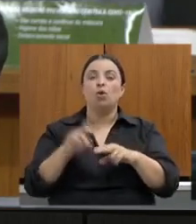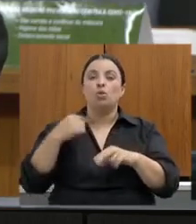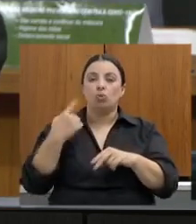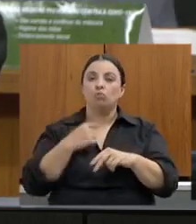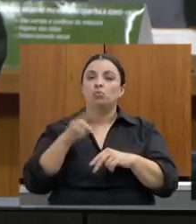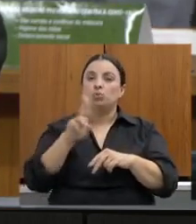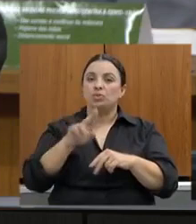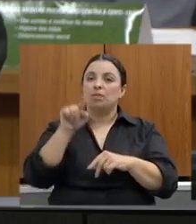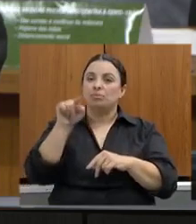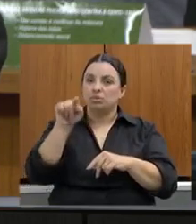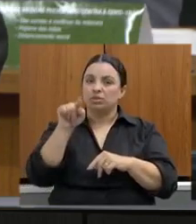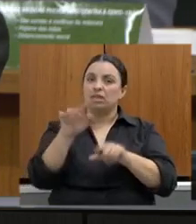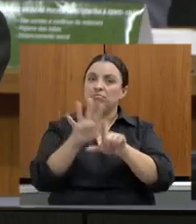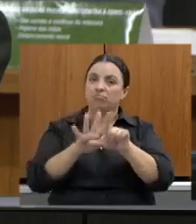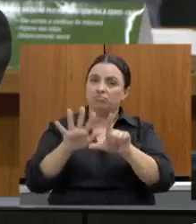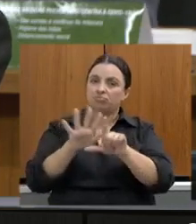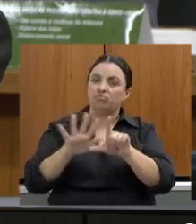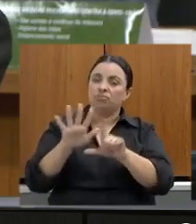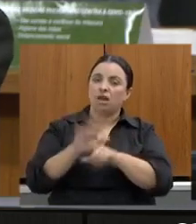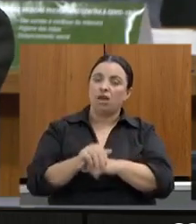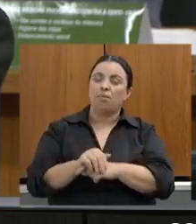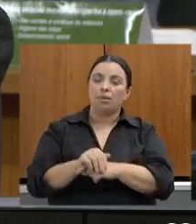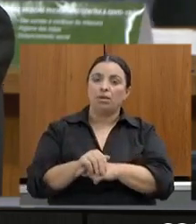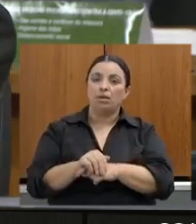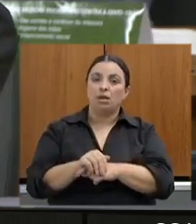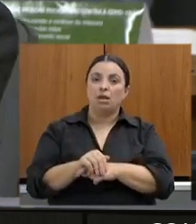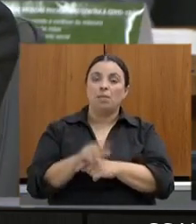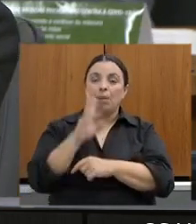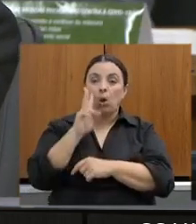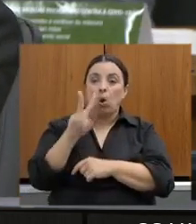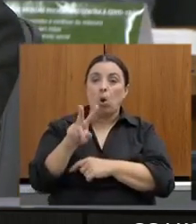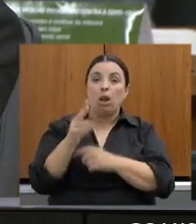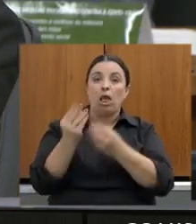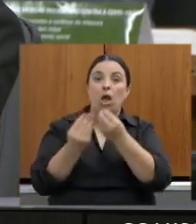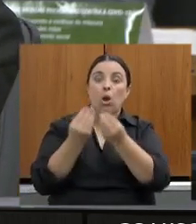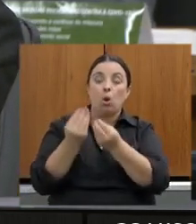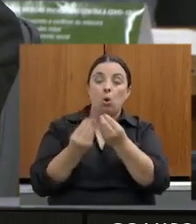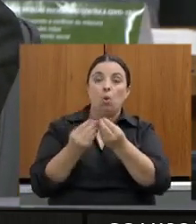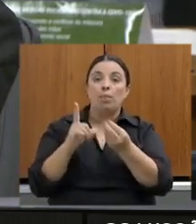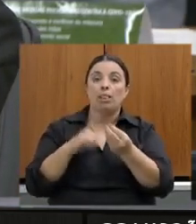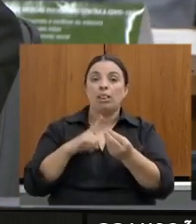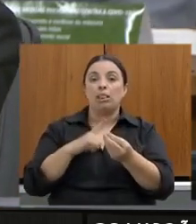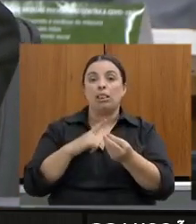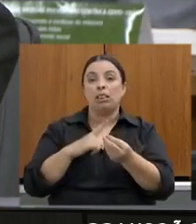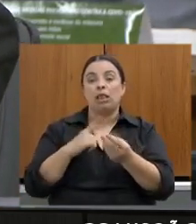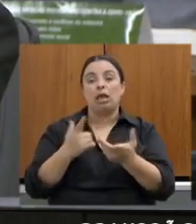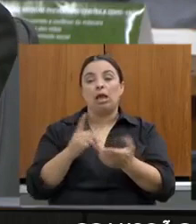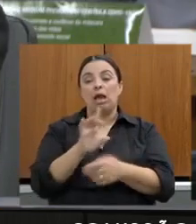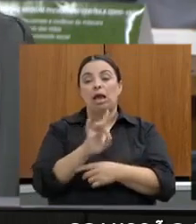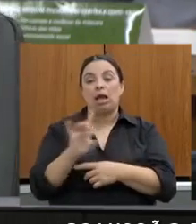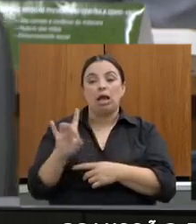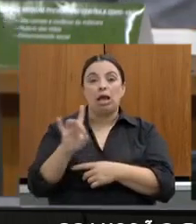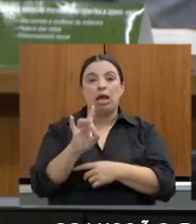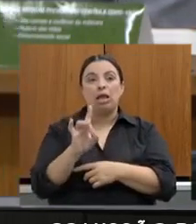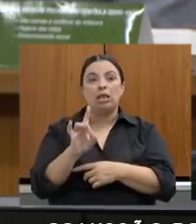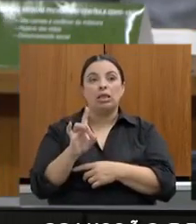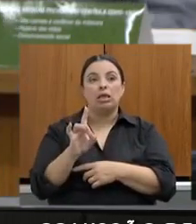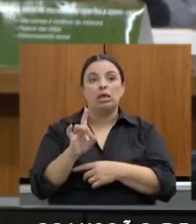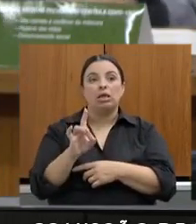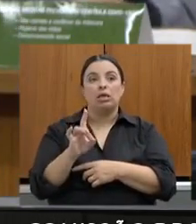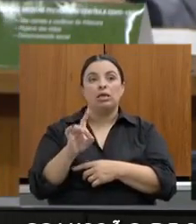temos utilizado essa ferramenta para olhar como que está a performance de cada região tu